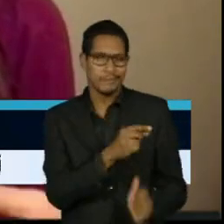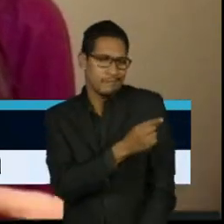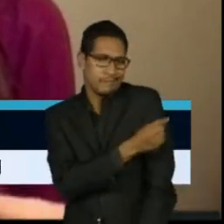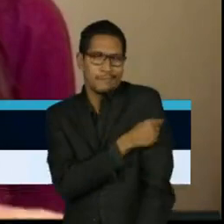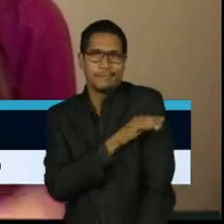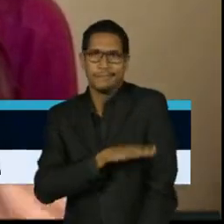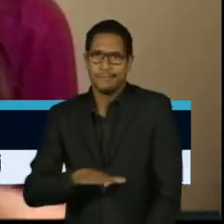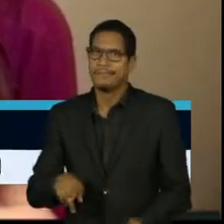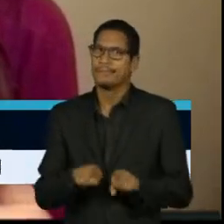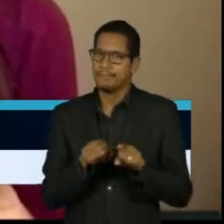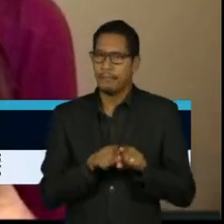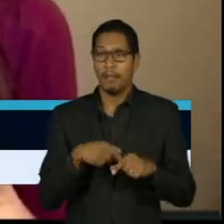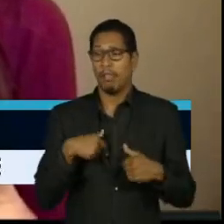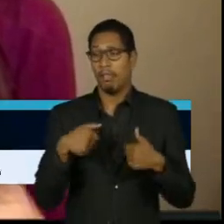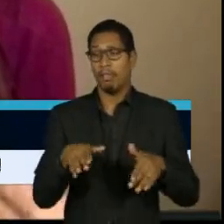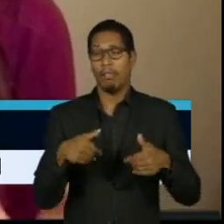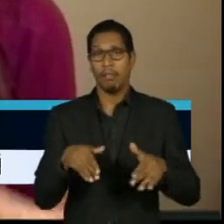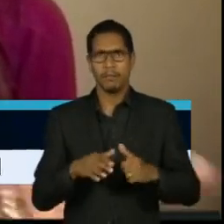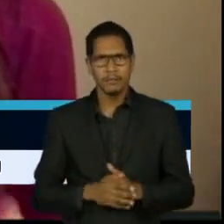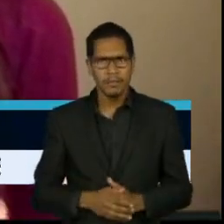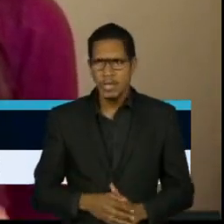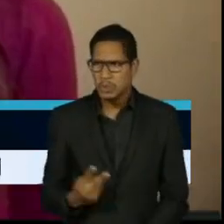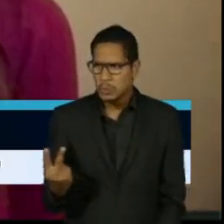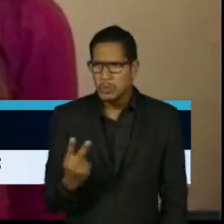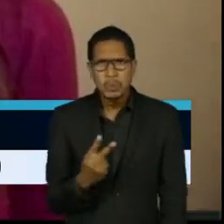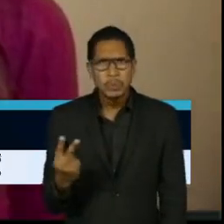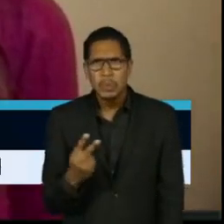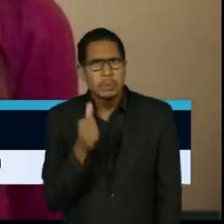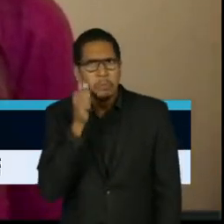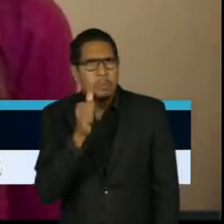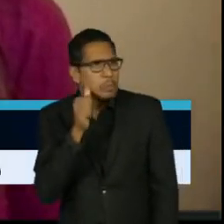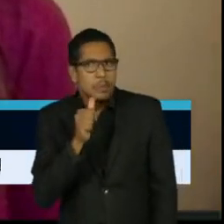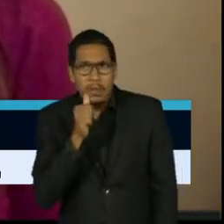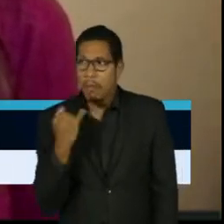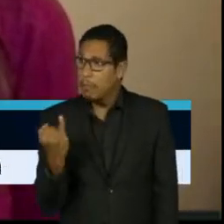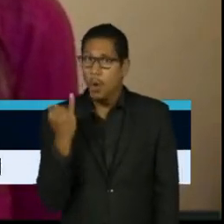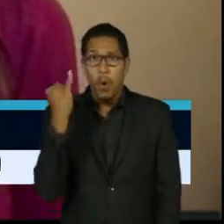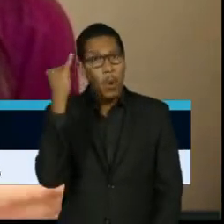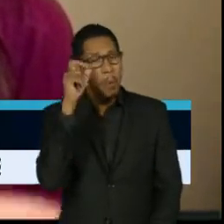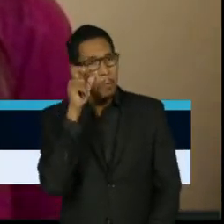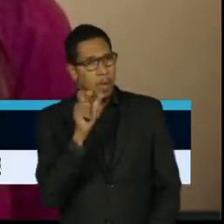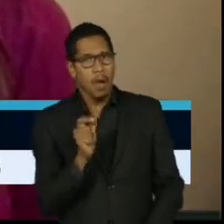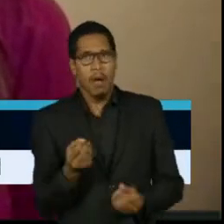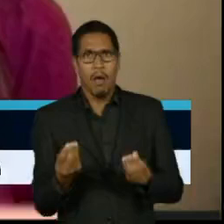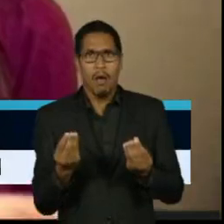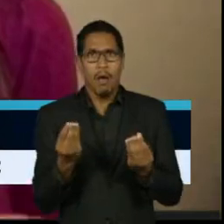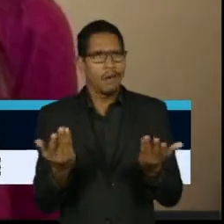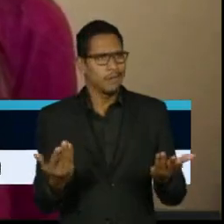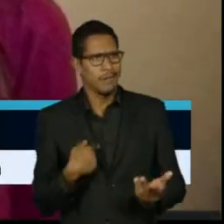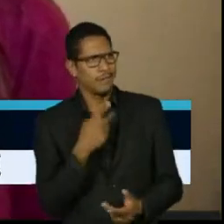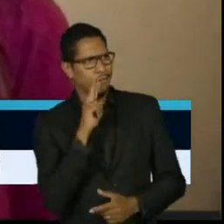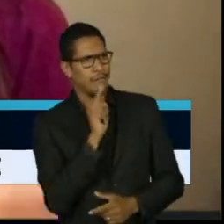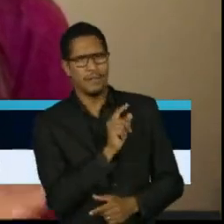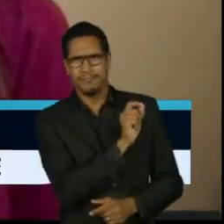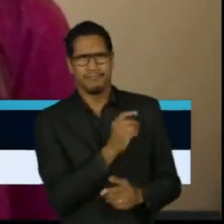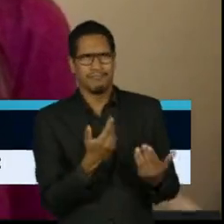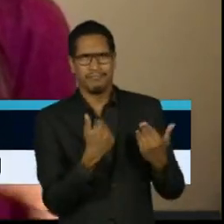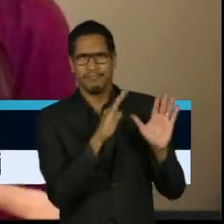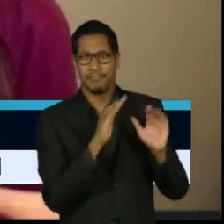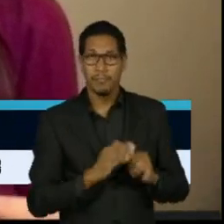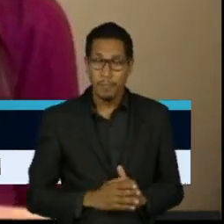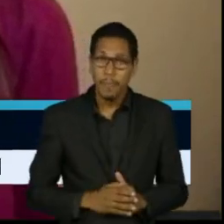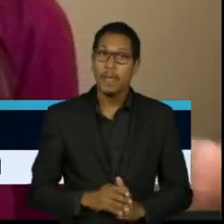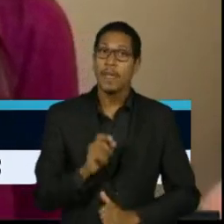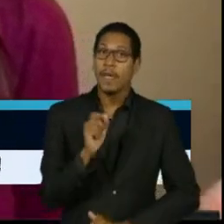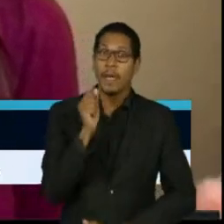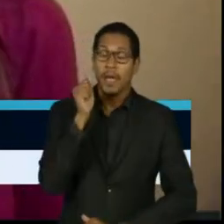duas coisas que são muito importantes para as mulheres. Isso se reflete muito na popularidade dele. E por isso, como a pesquisadora Márcia Cavallari estava